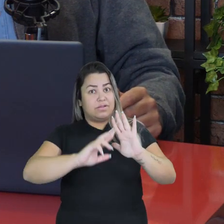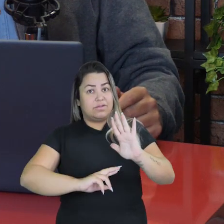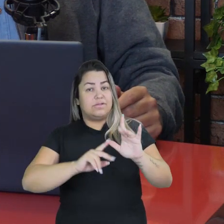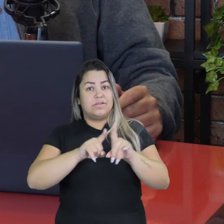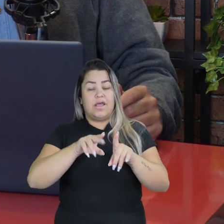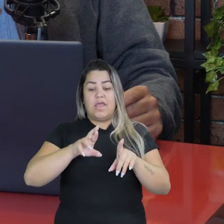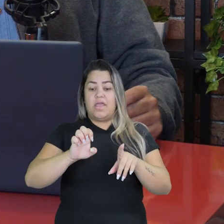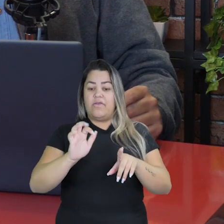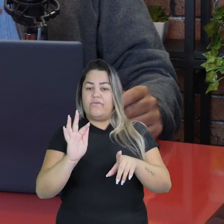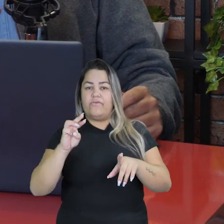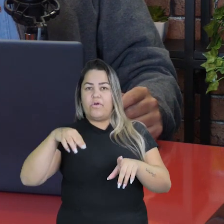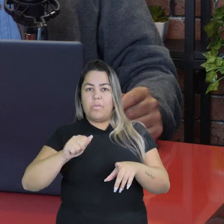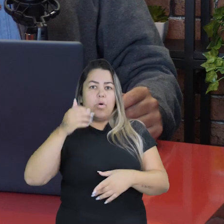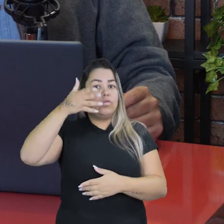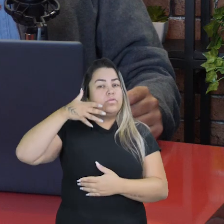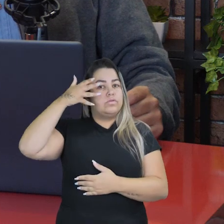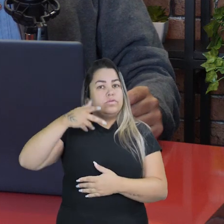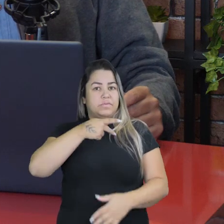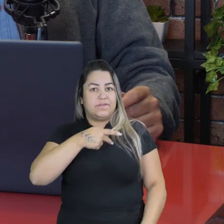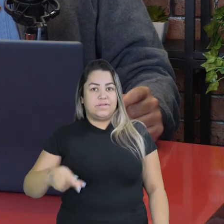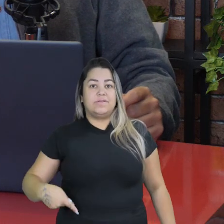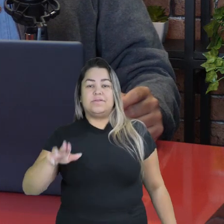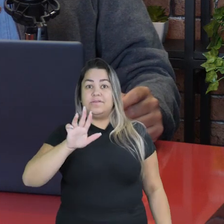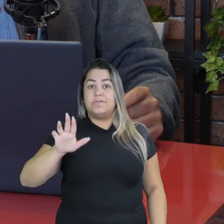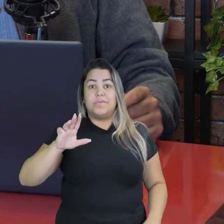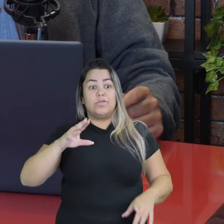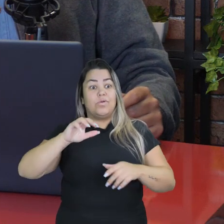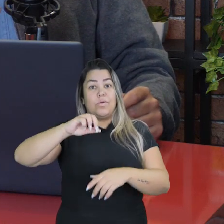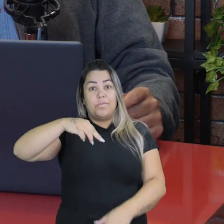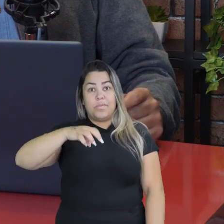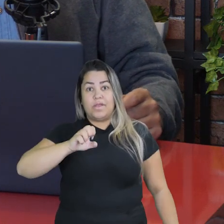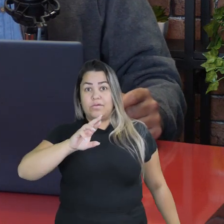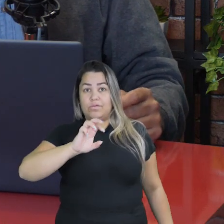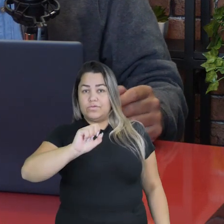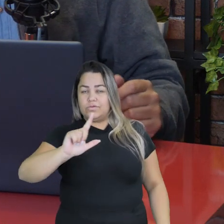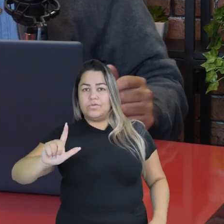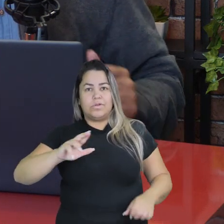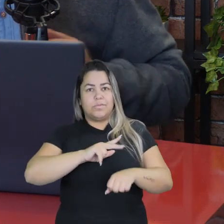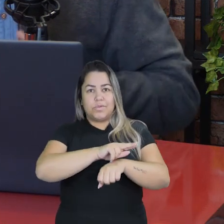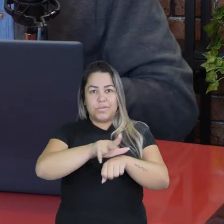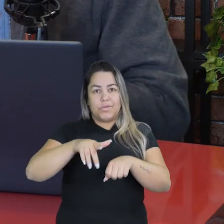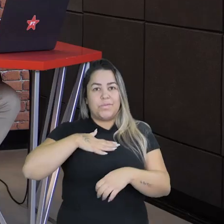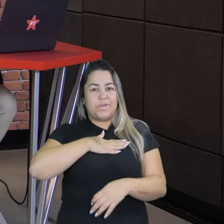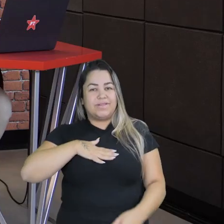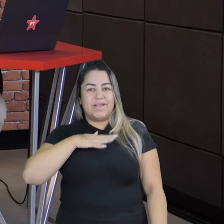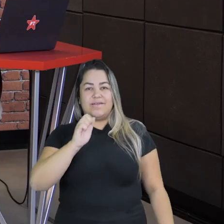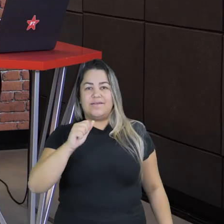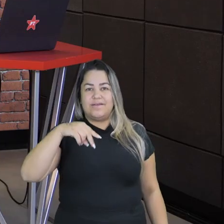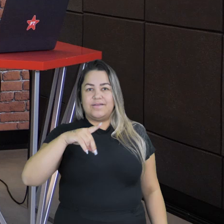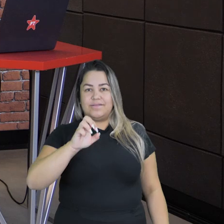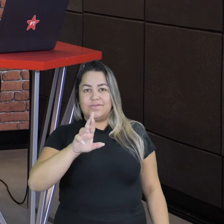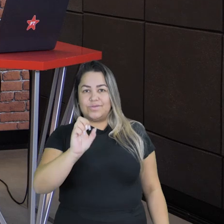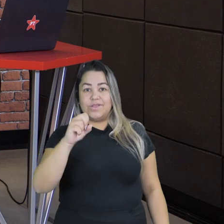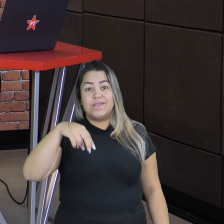da regulamentação da reforma tributária, o discurso do presidente Lula na cúpula do Mercosul e muito mais. Muito prazer, eu